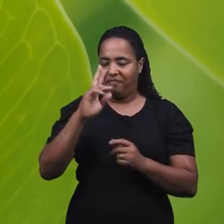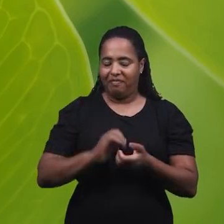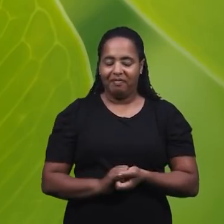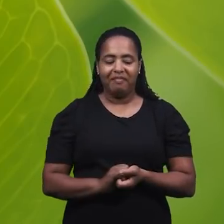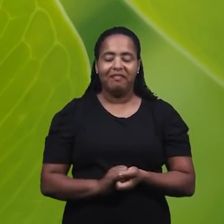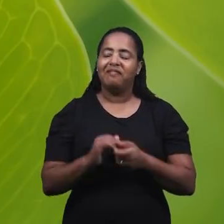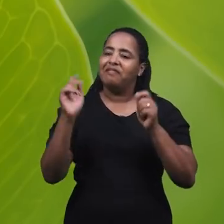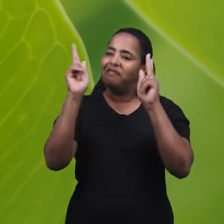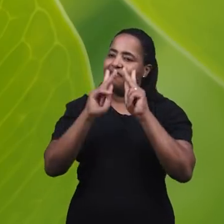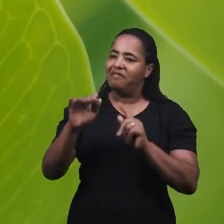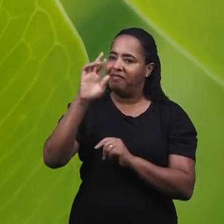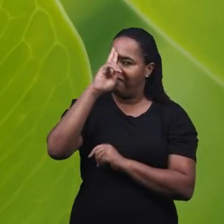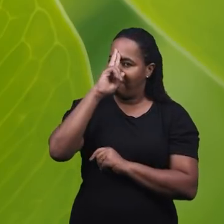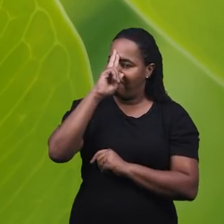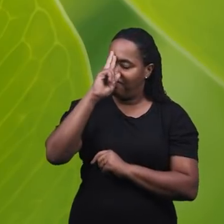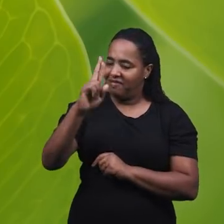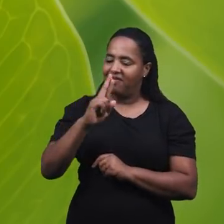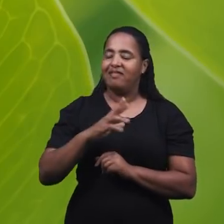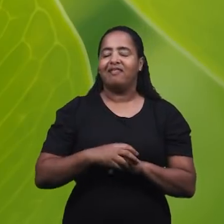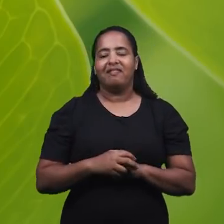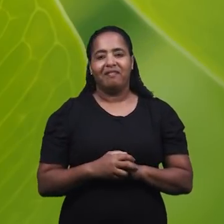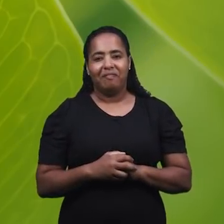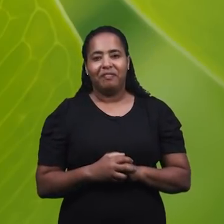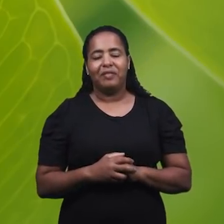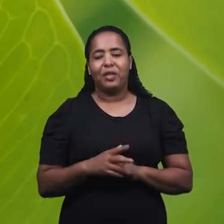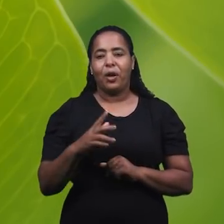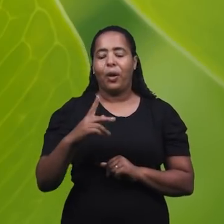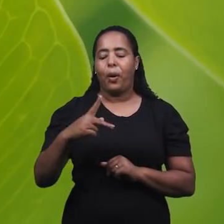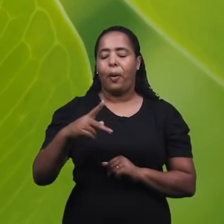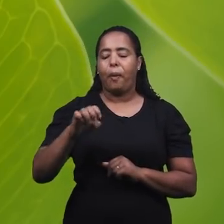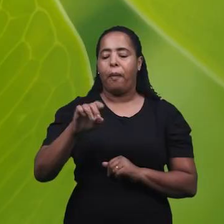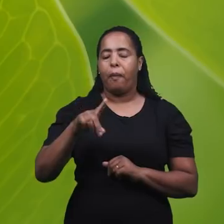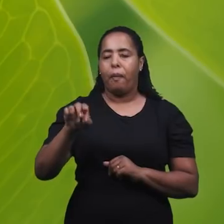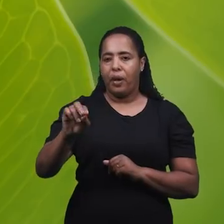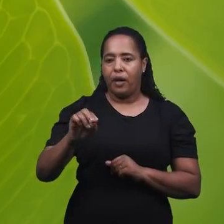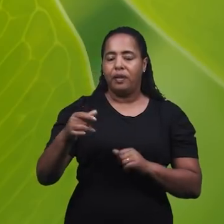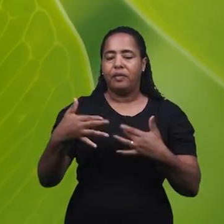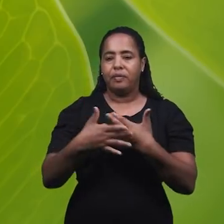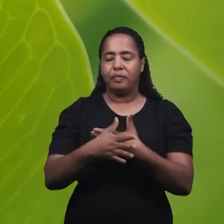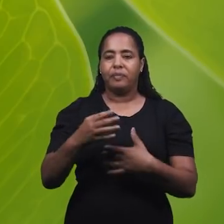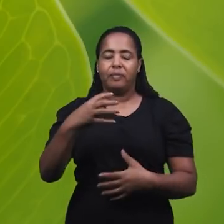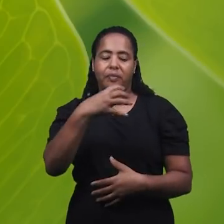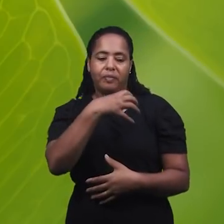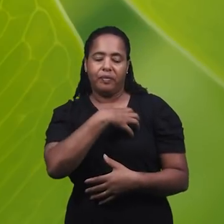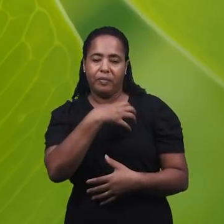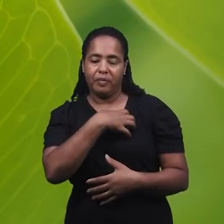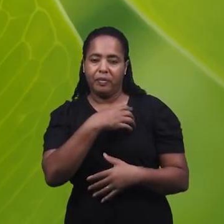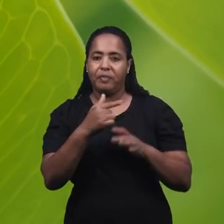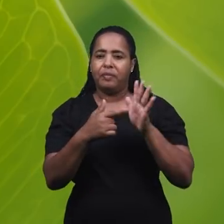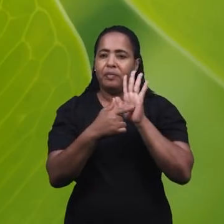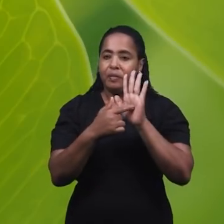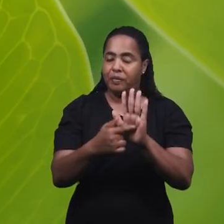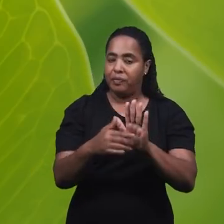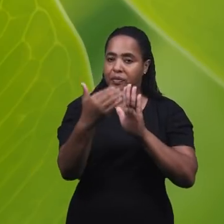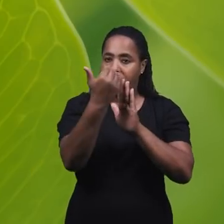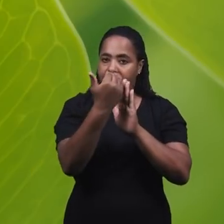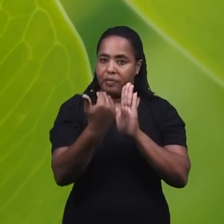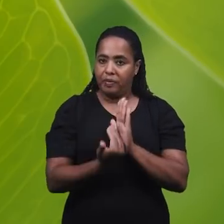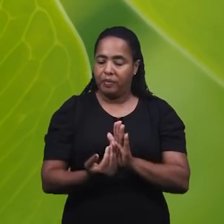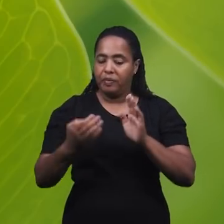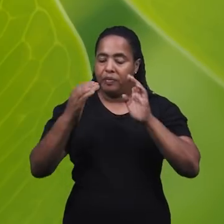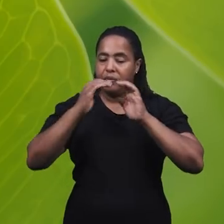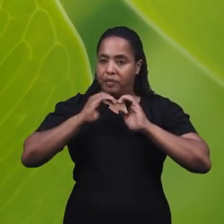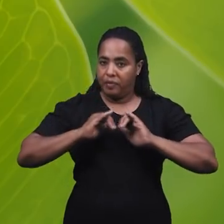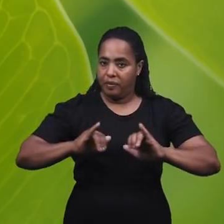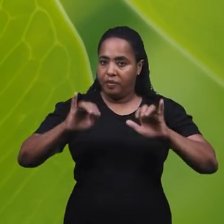Paz do Senhor, amigos. Meu nome é Pedro Ribeiro, falo da cidade de Belo Horizonte, Minas Gerais. Venho aqui para falar do programa Anunciando o Evangelho